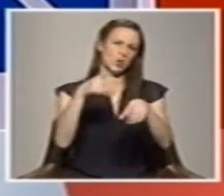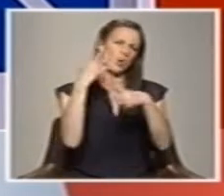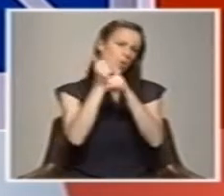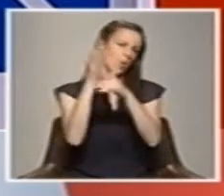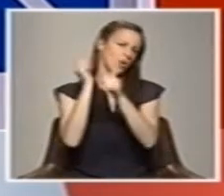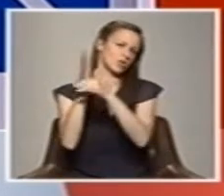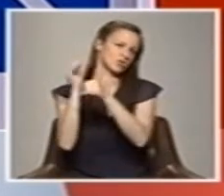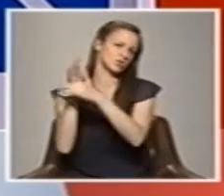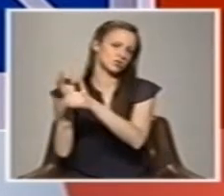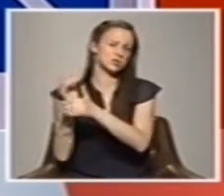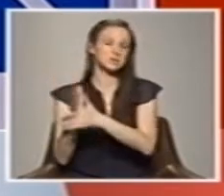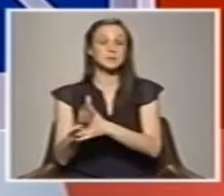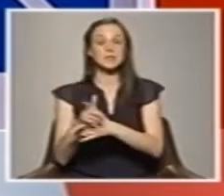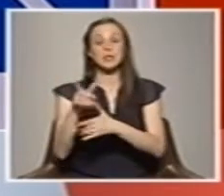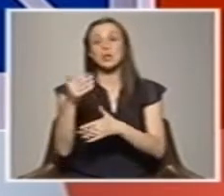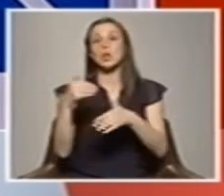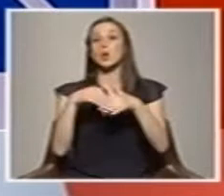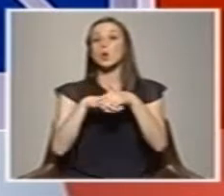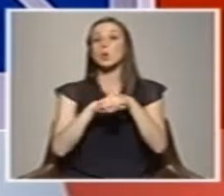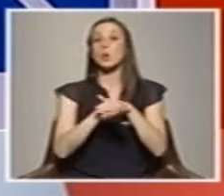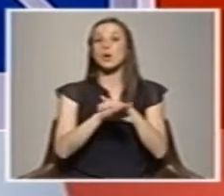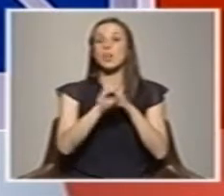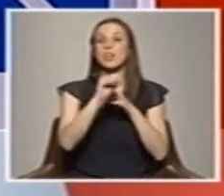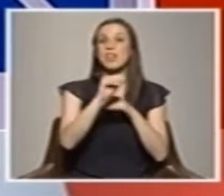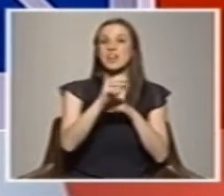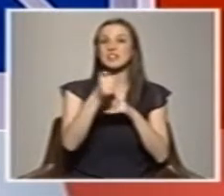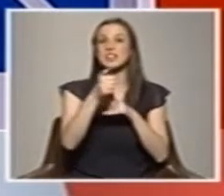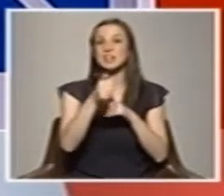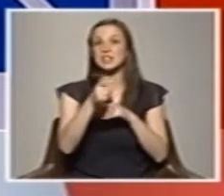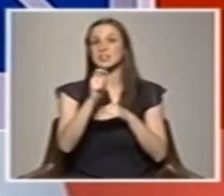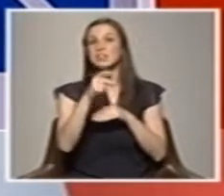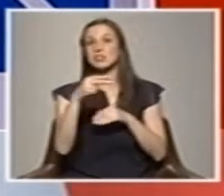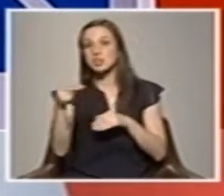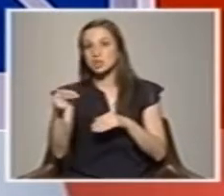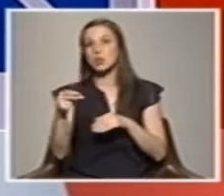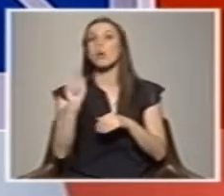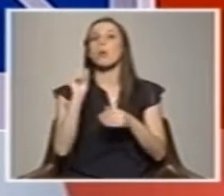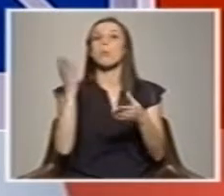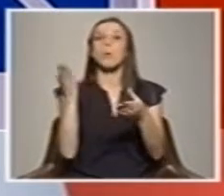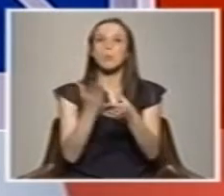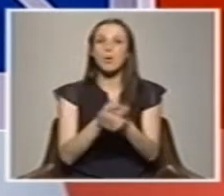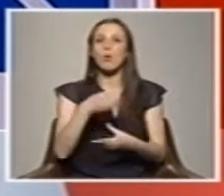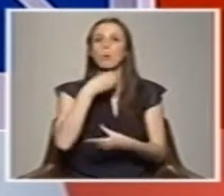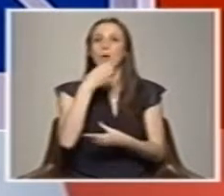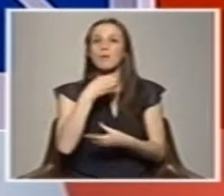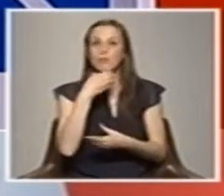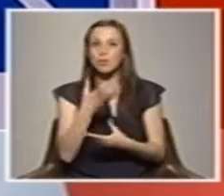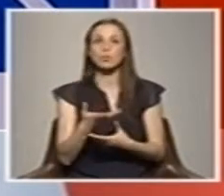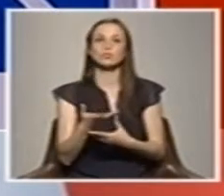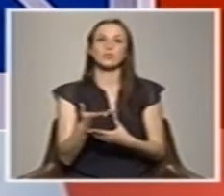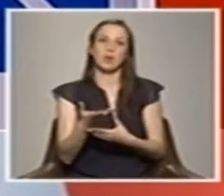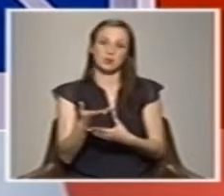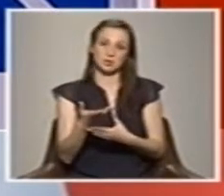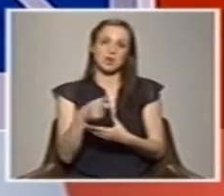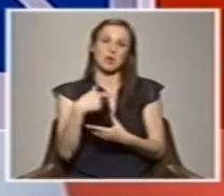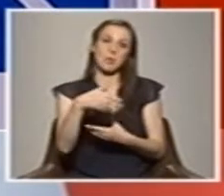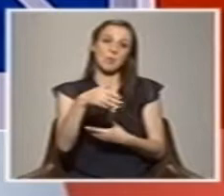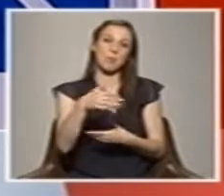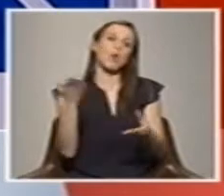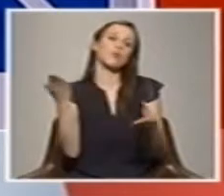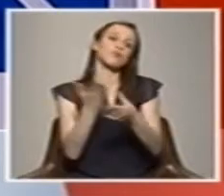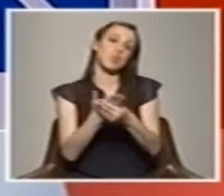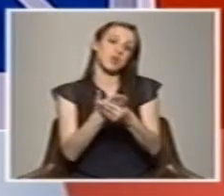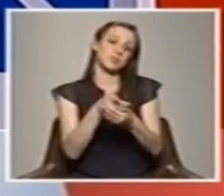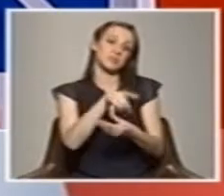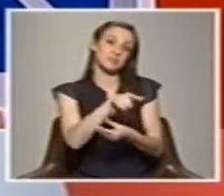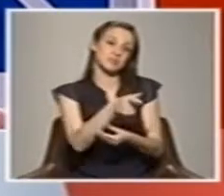guardo normalmente por semana 10 a 15 euros para a fruta, para o pão e para alguma coisa para os meus de lanche para a escola. Eu isso é tudo.